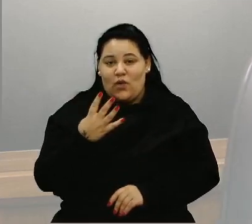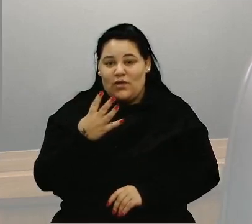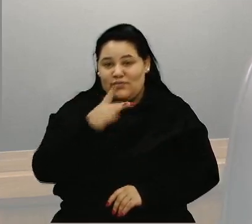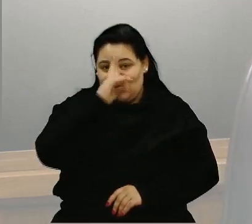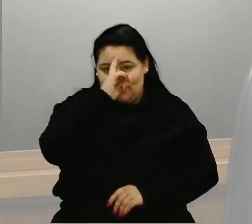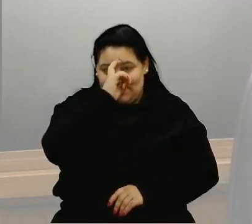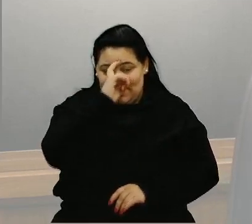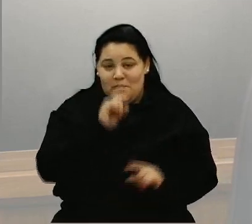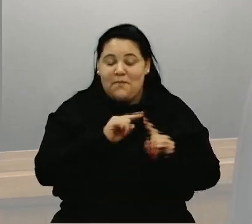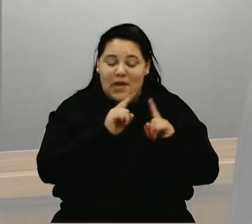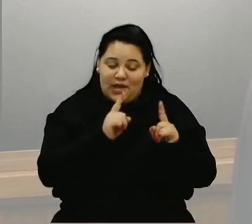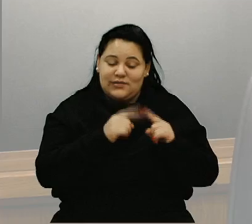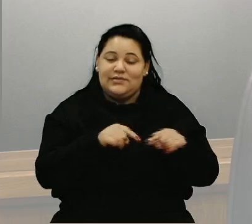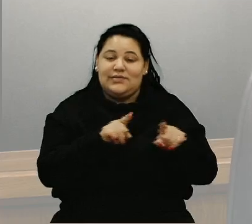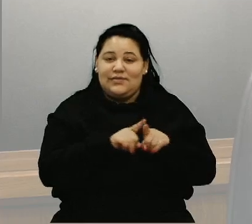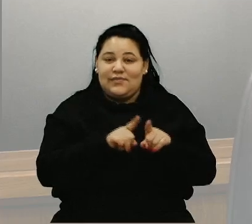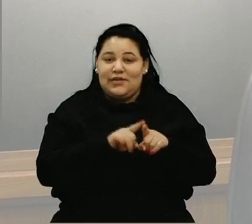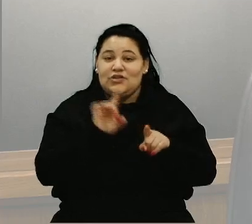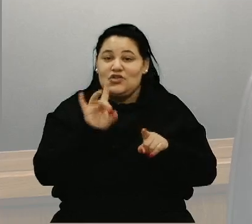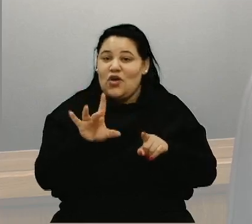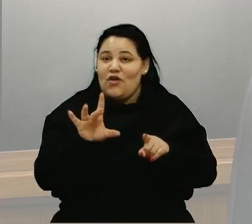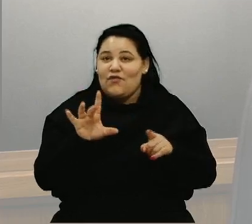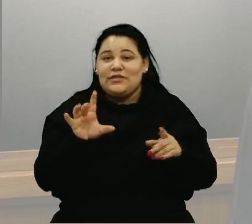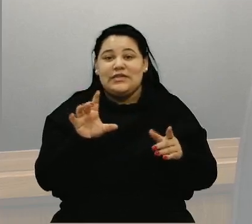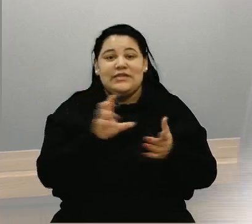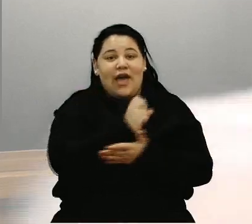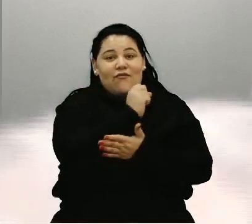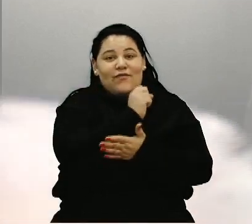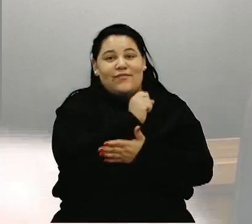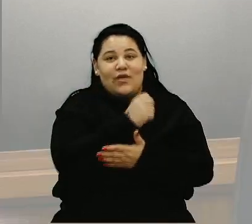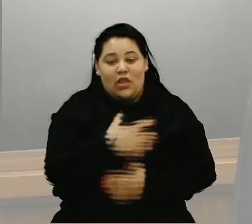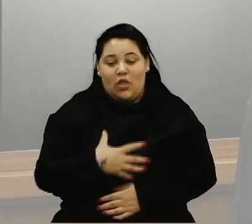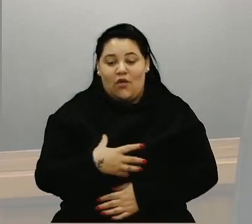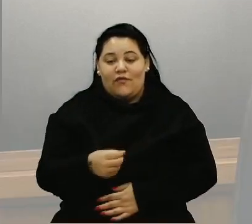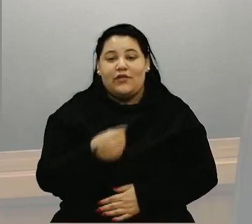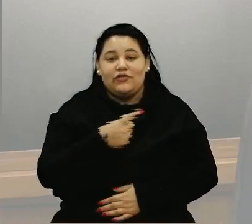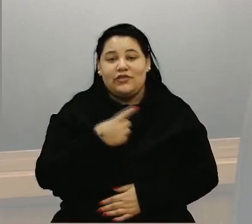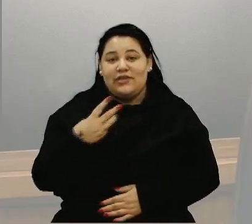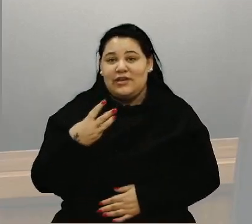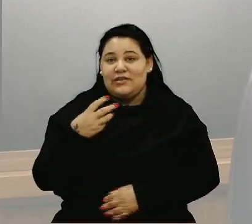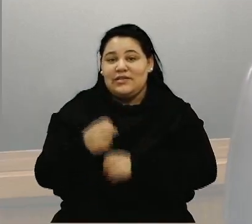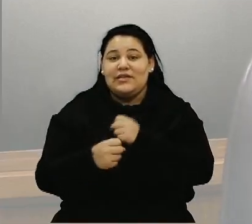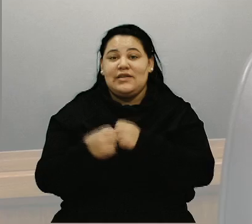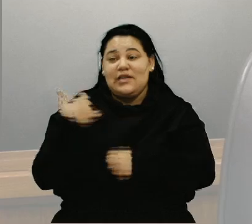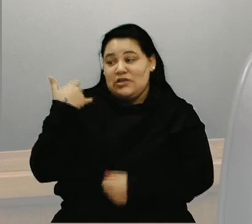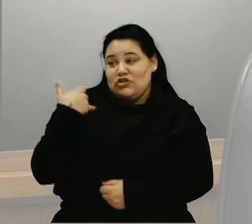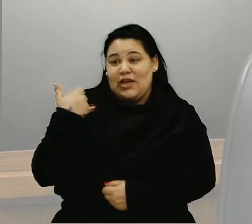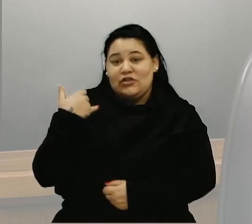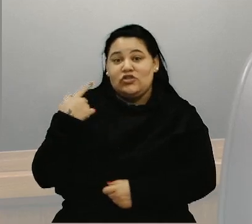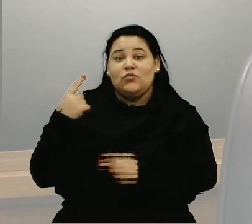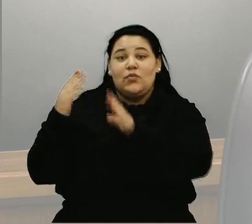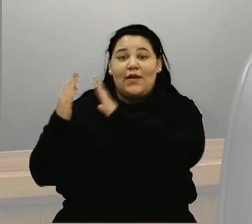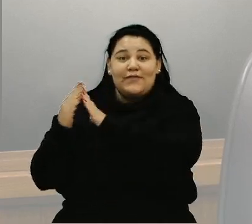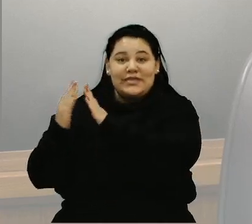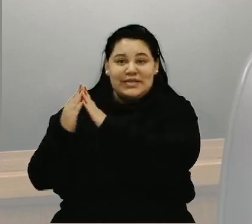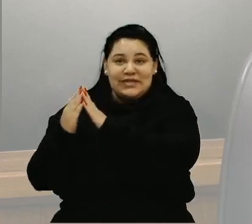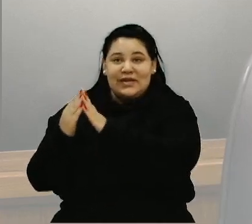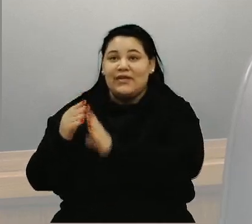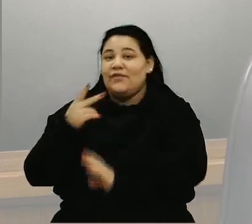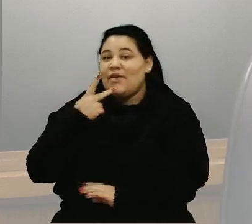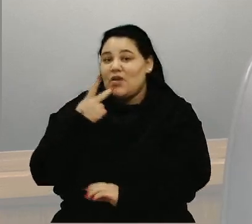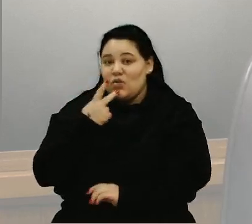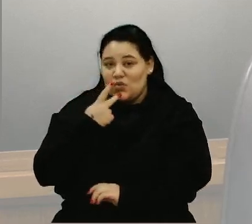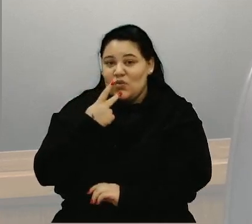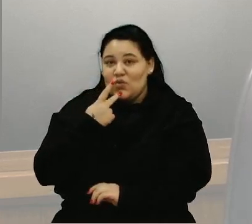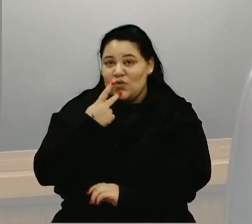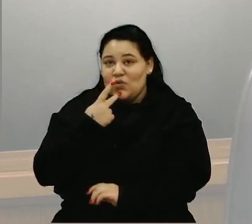ela também só foi salva pelo filho de 13 anos e por uma vizinha, que disse, para quem